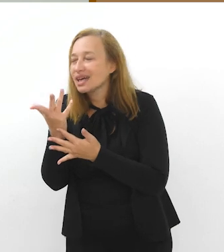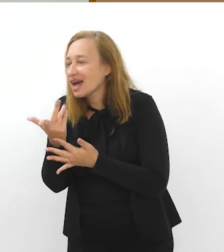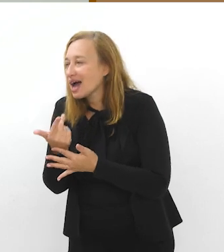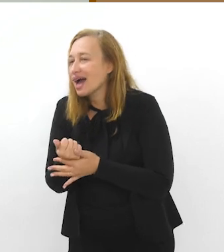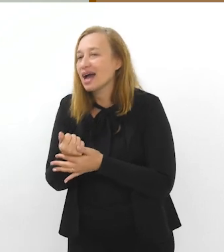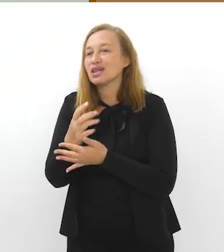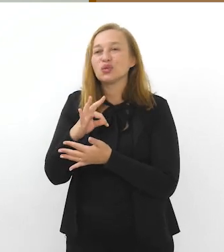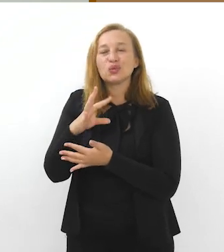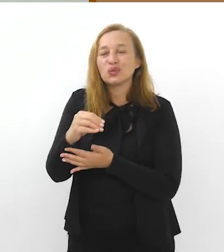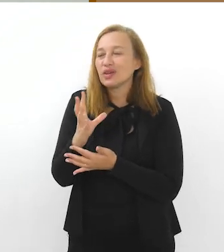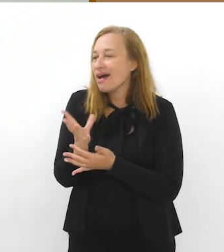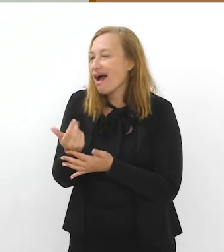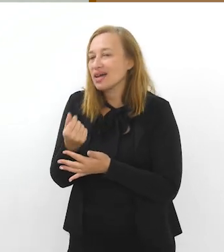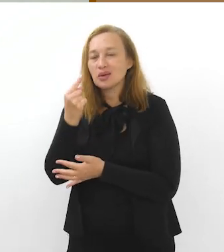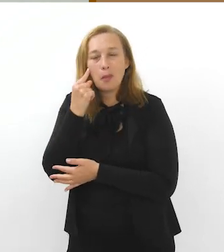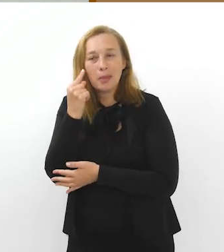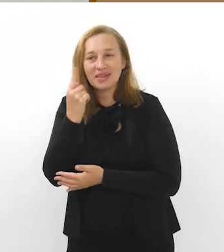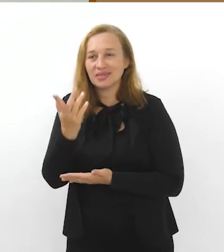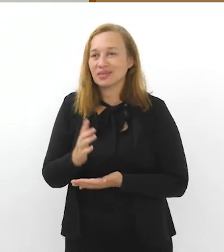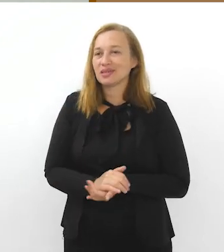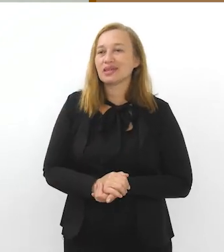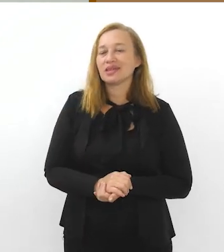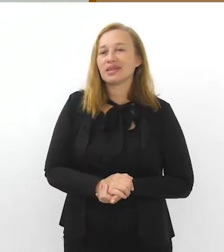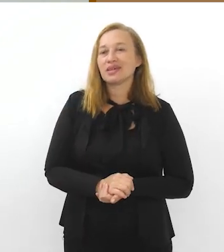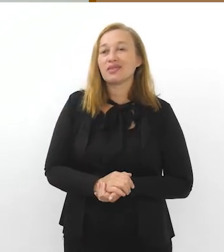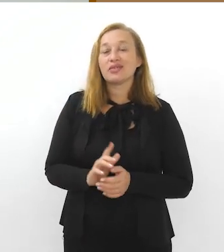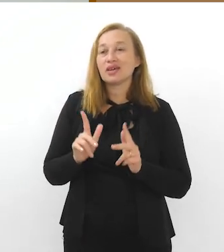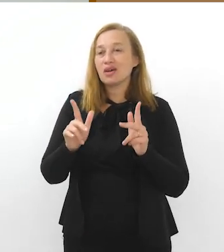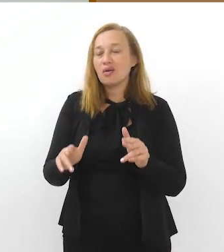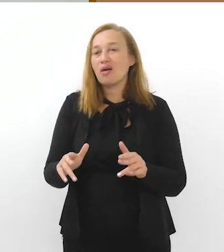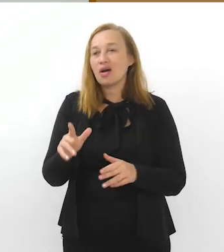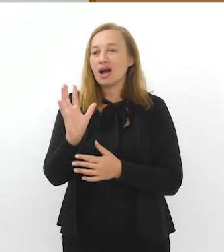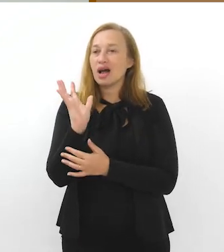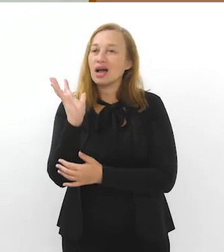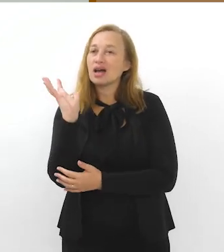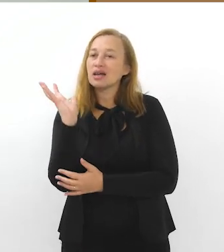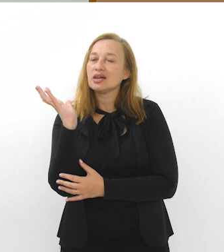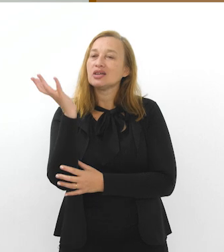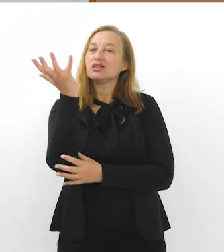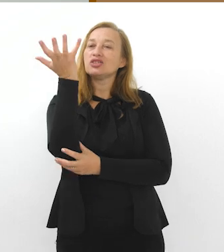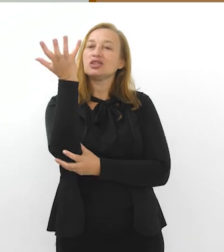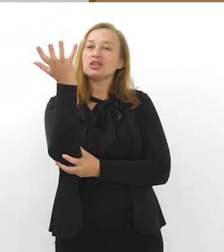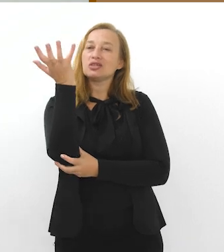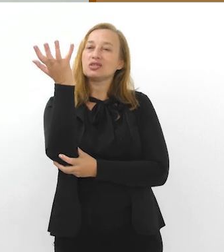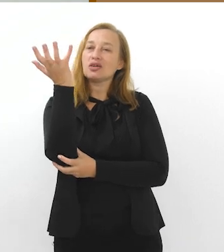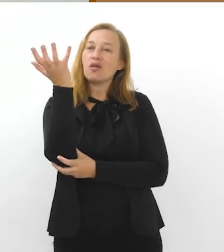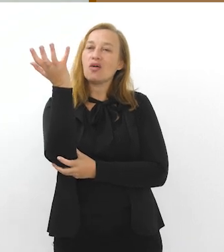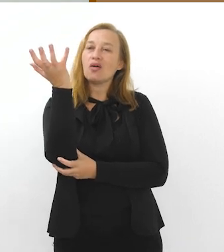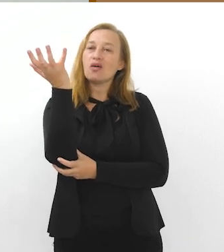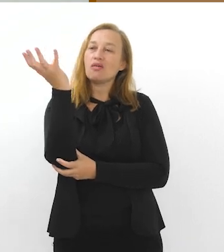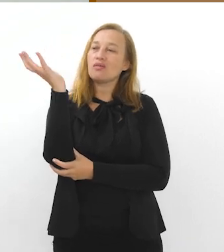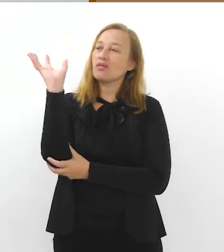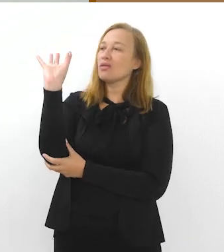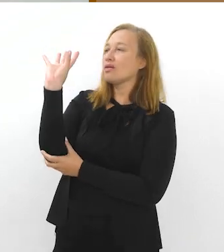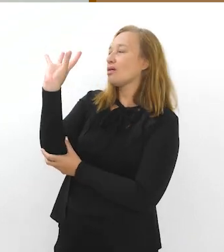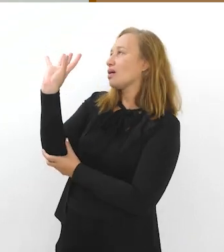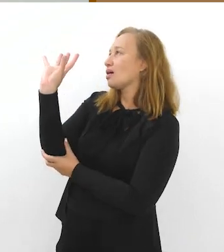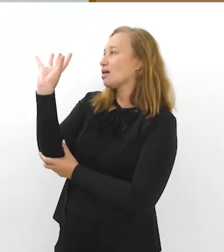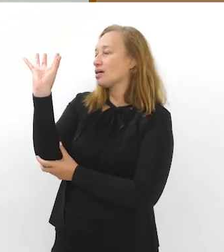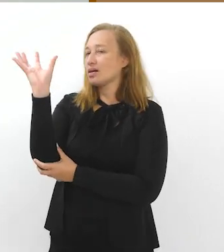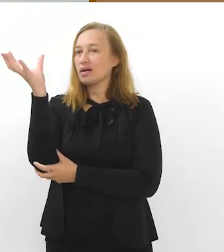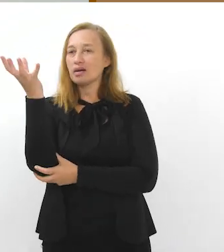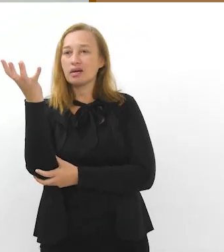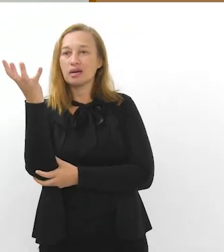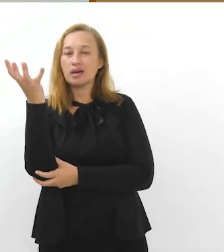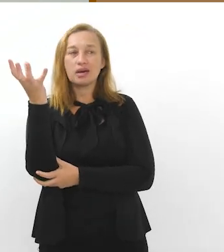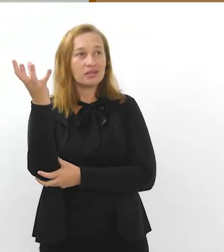arte, tudo tem arte, assim. Eu falo que eu fico igual o girassol, né? Olhando para um lado para o outro, agarrando